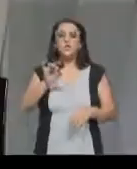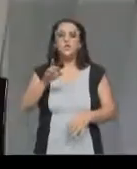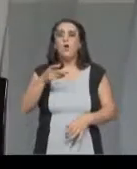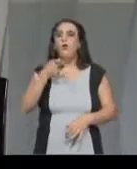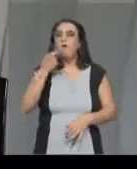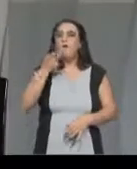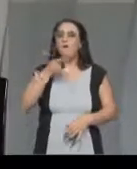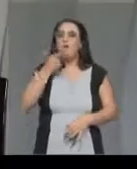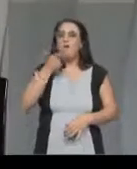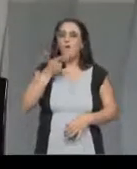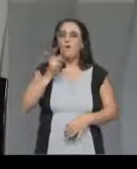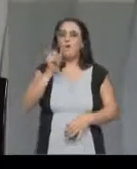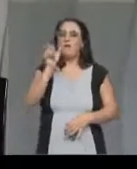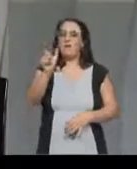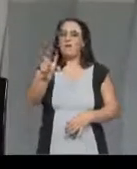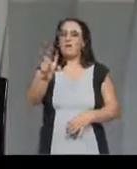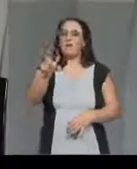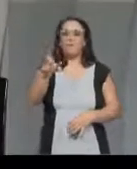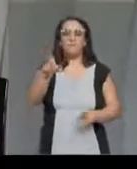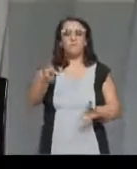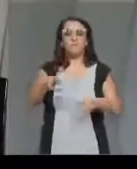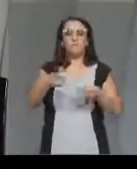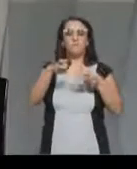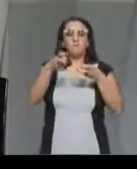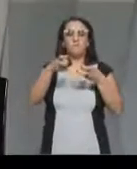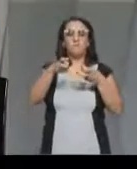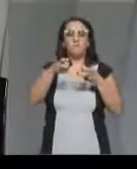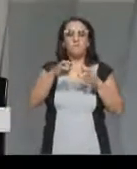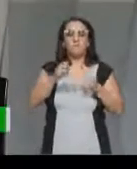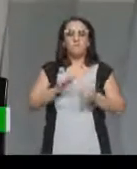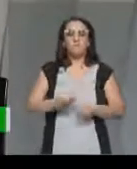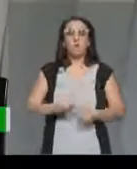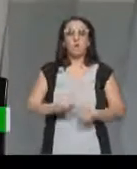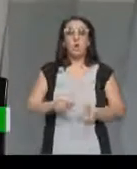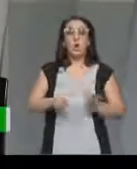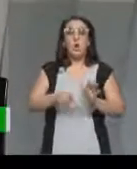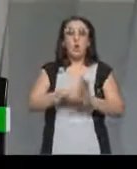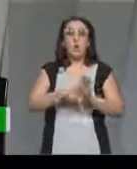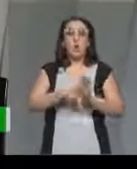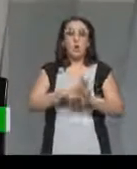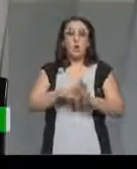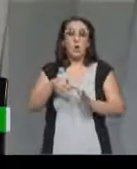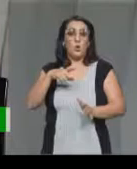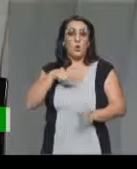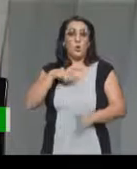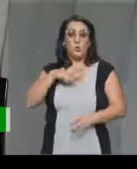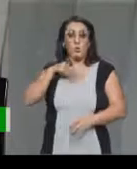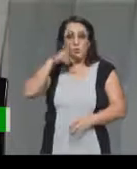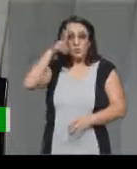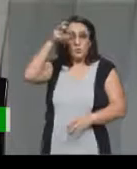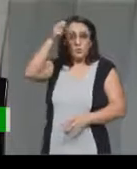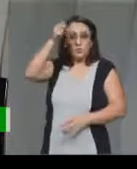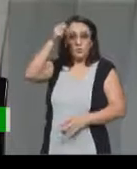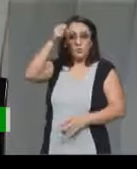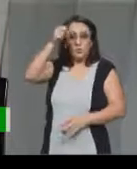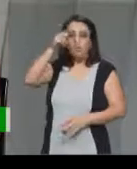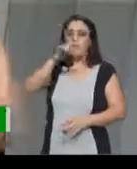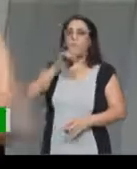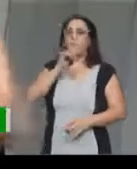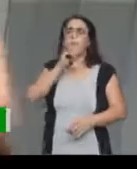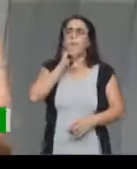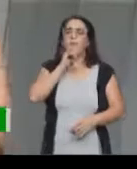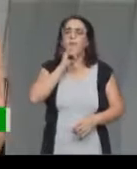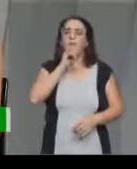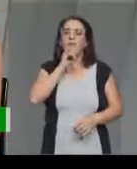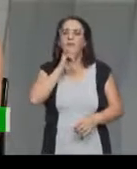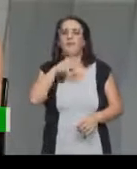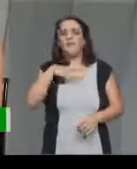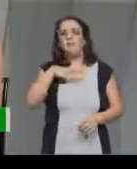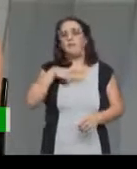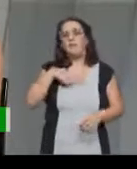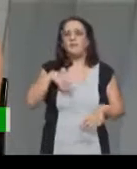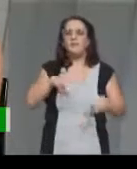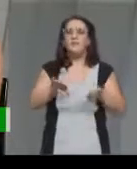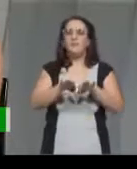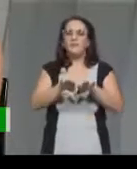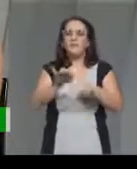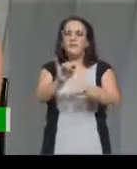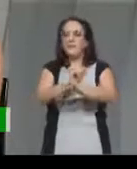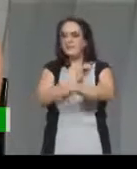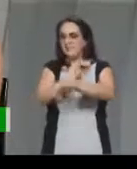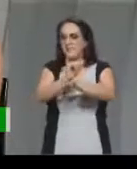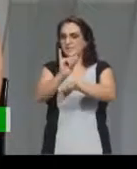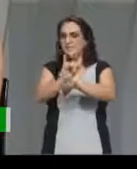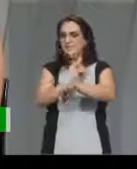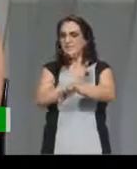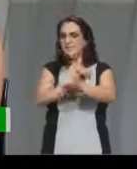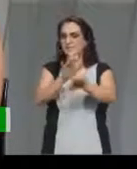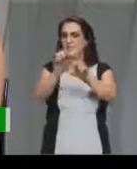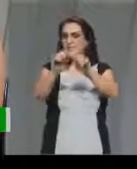palavra, você vai perceber que colocou mais ênfase em uma das sílabas. Mas tem um truquezinho que a professora ensina assim lá